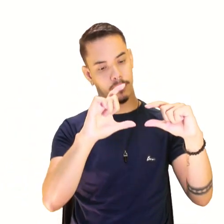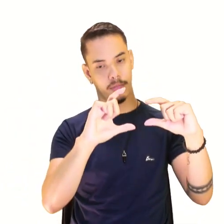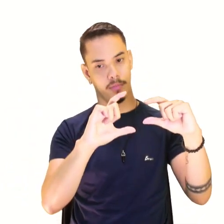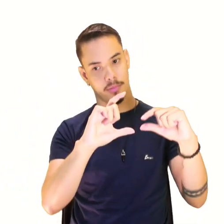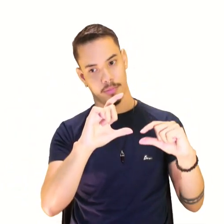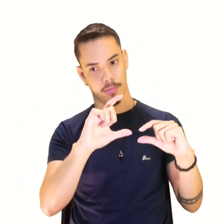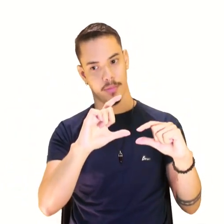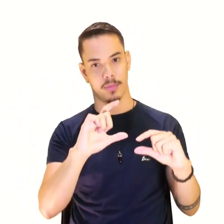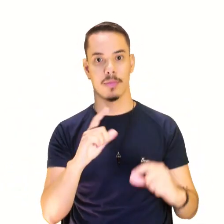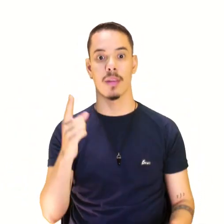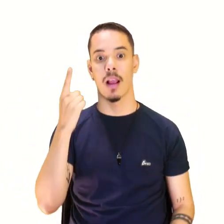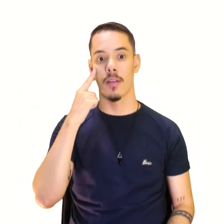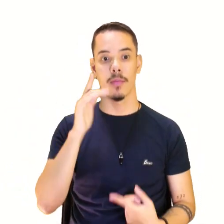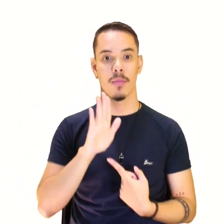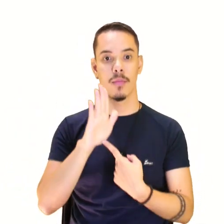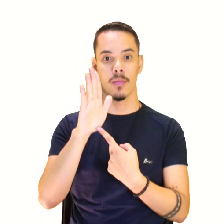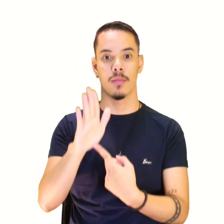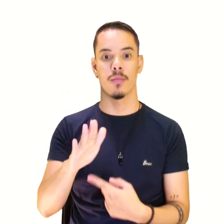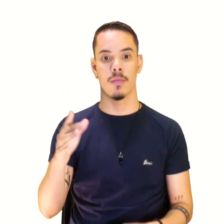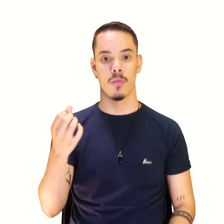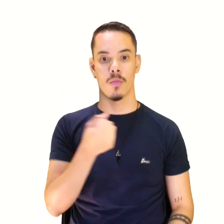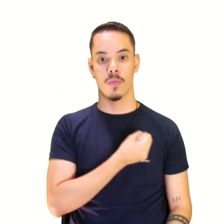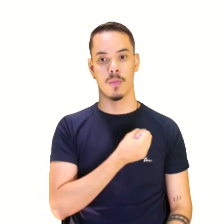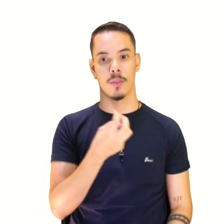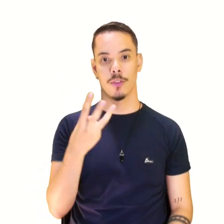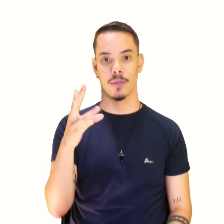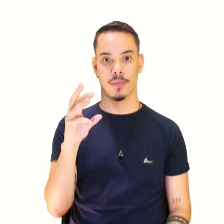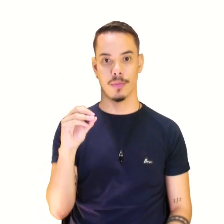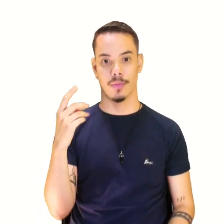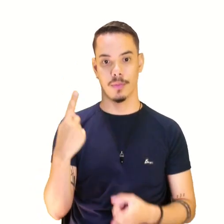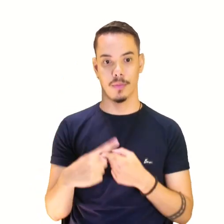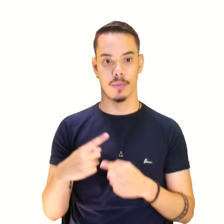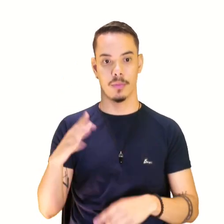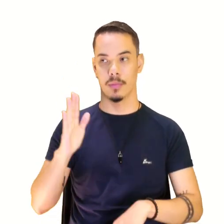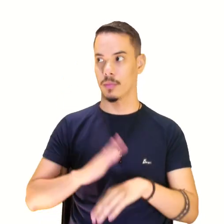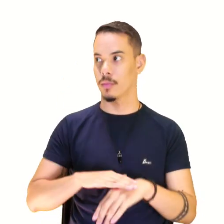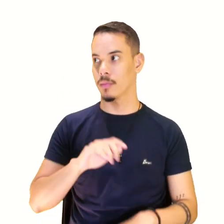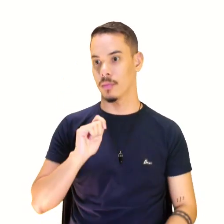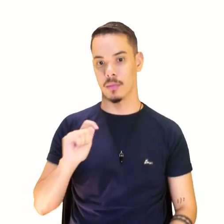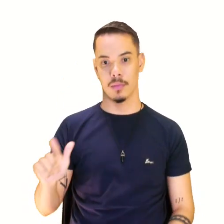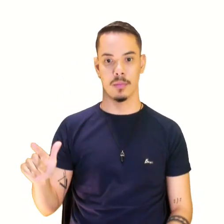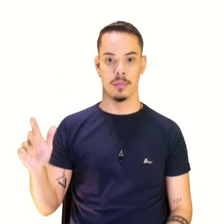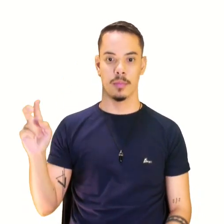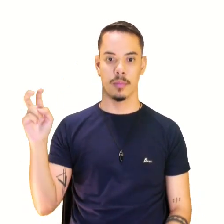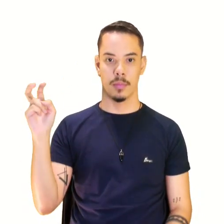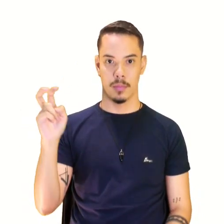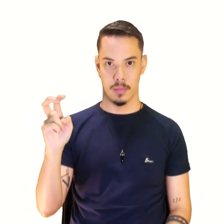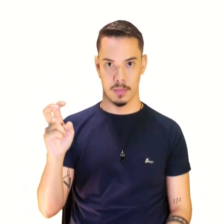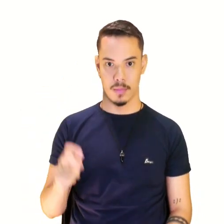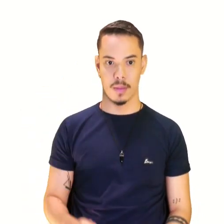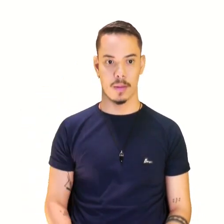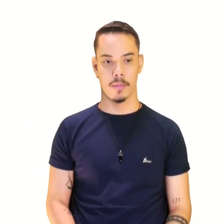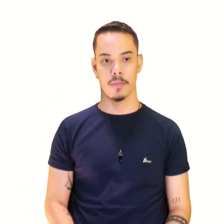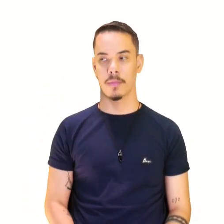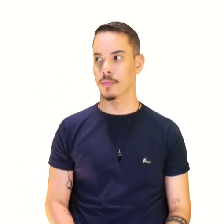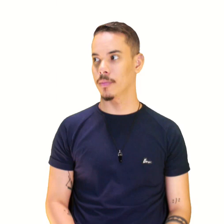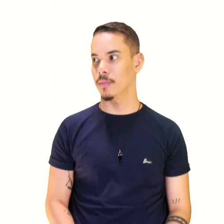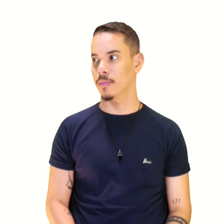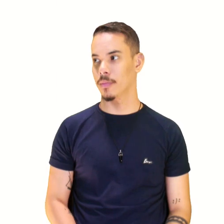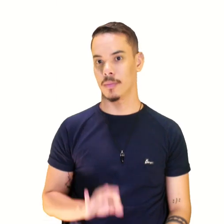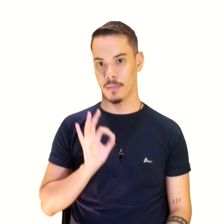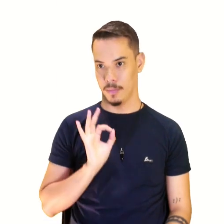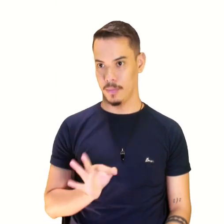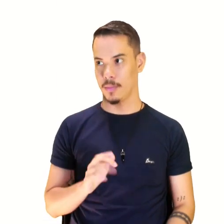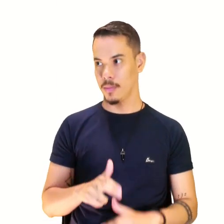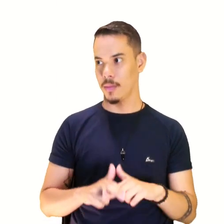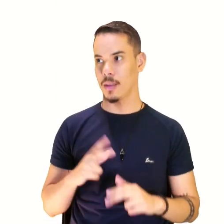a setinha vai apontar ali para o número 30, por quê? Porque 30 é maior do que 5. Sim, muito bem. Então, setinhas as duas